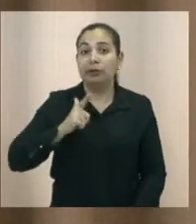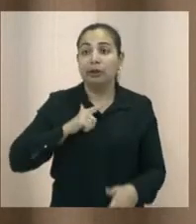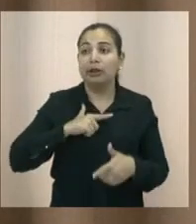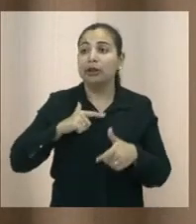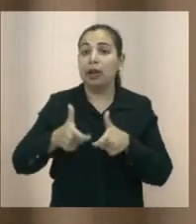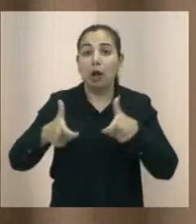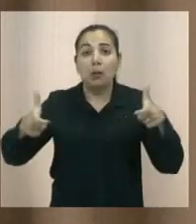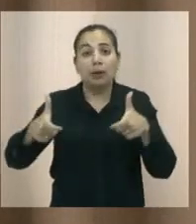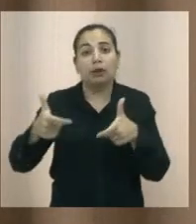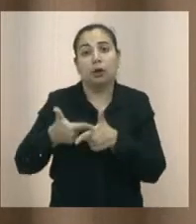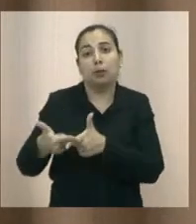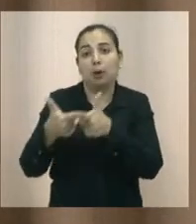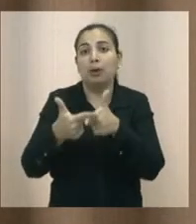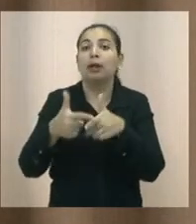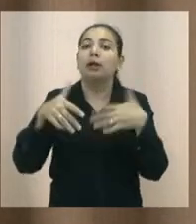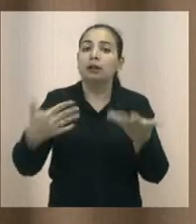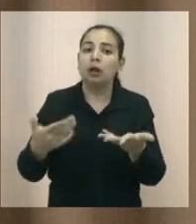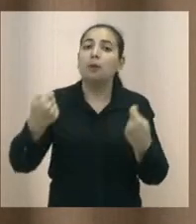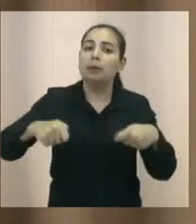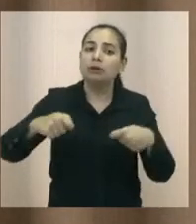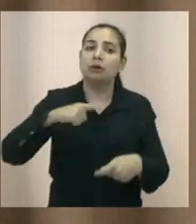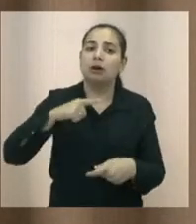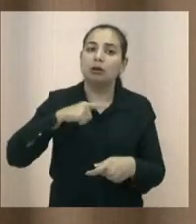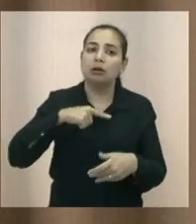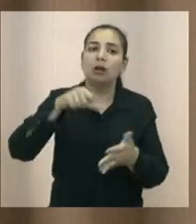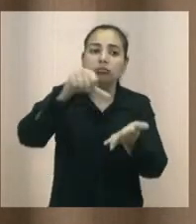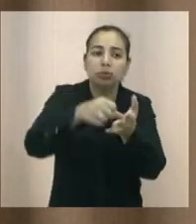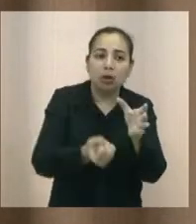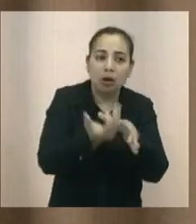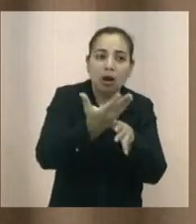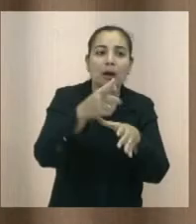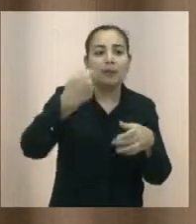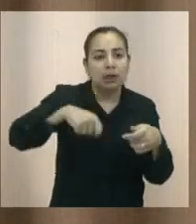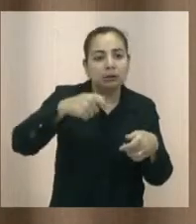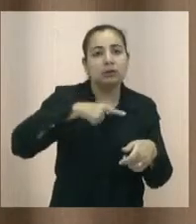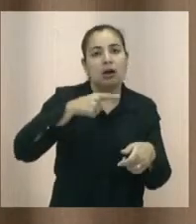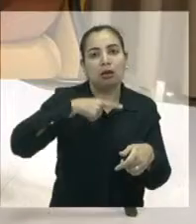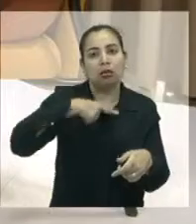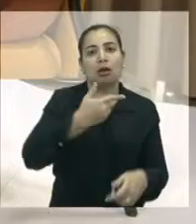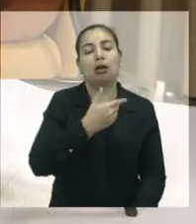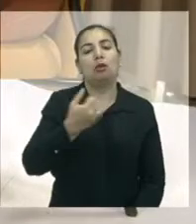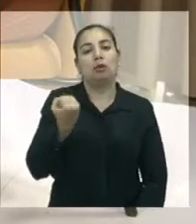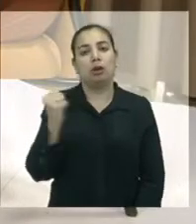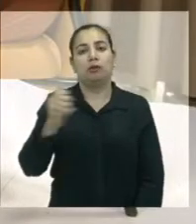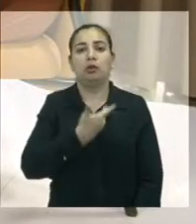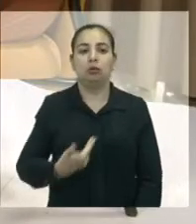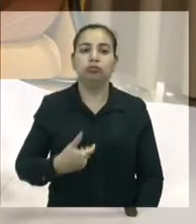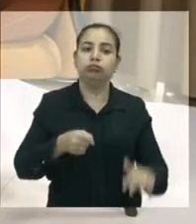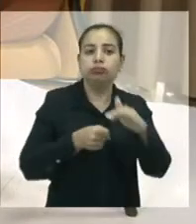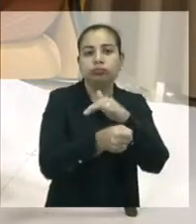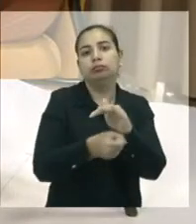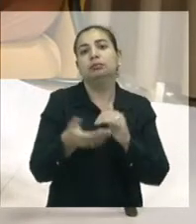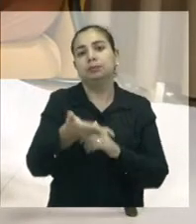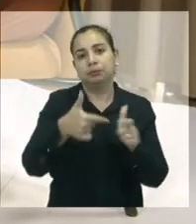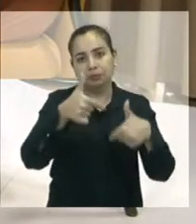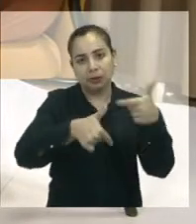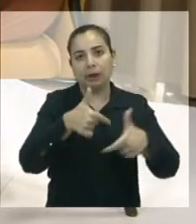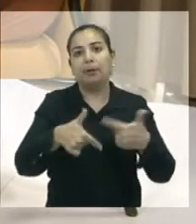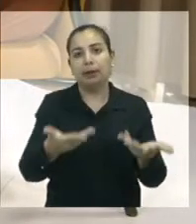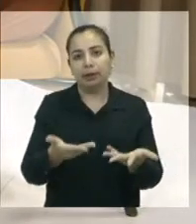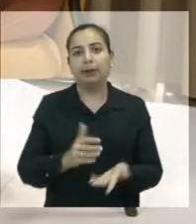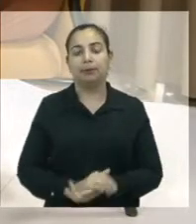que a gente tenha o defensor público efetivamente nas cidades, fazendo o trabalho. Até porque a gente sabe que algumas realidades, como é a própria